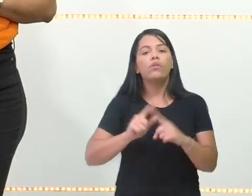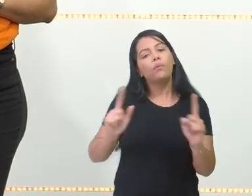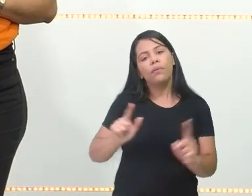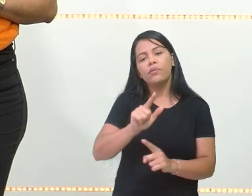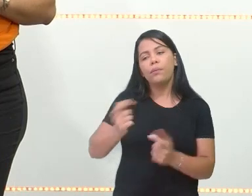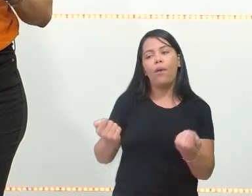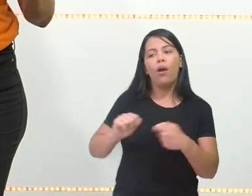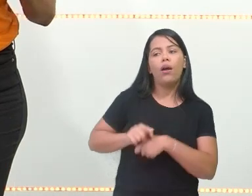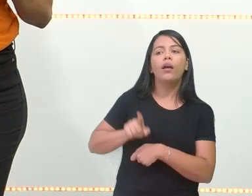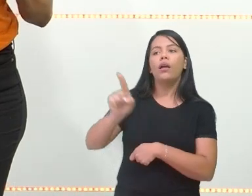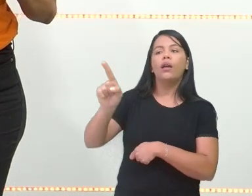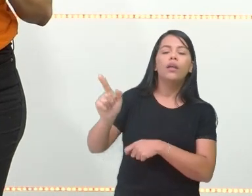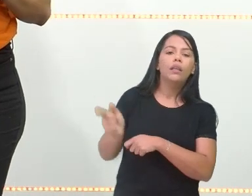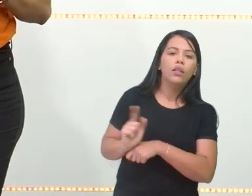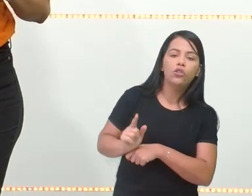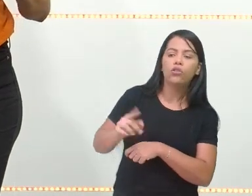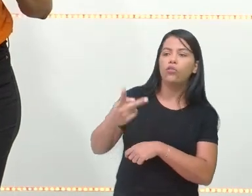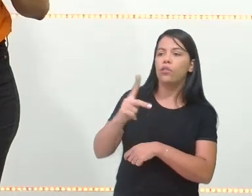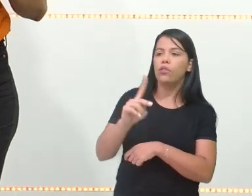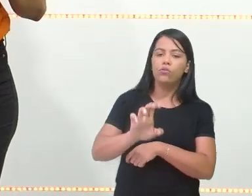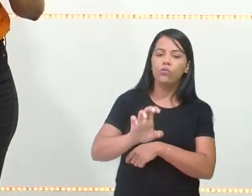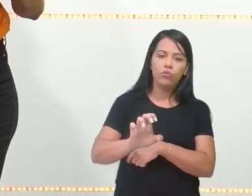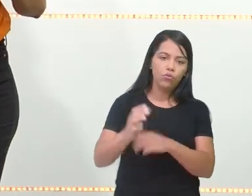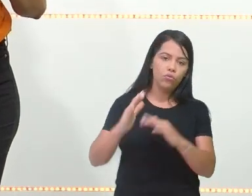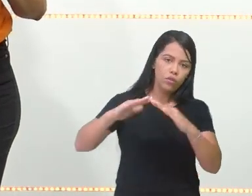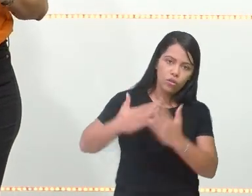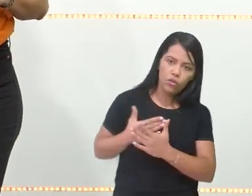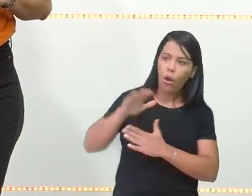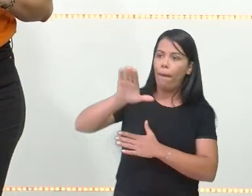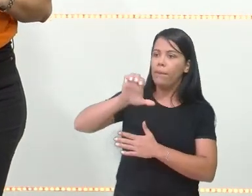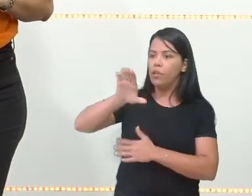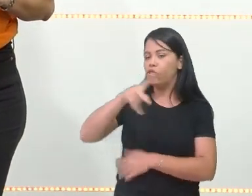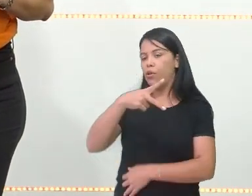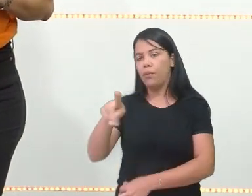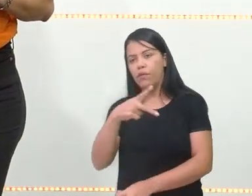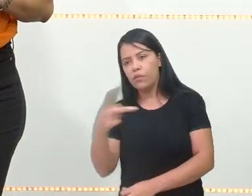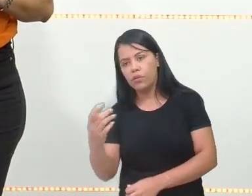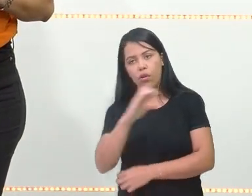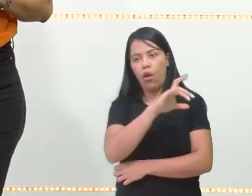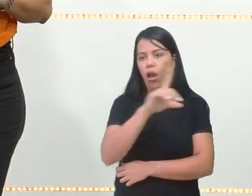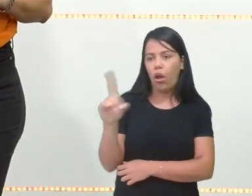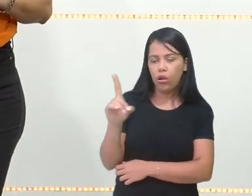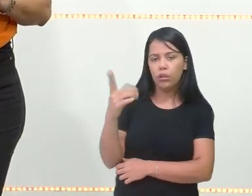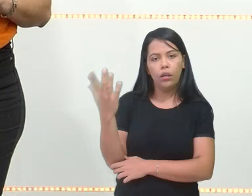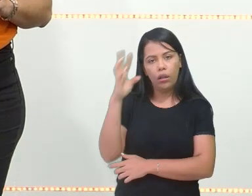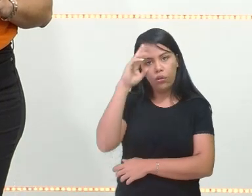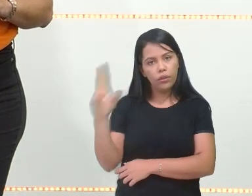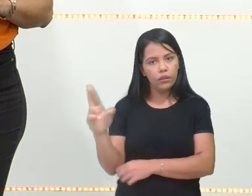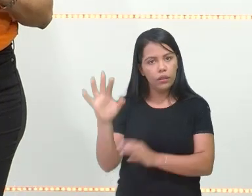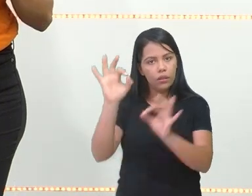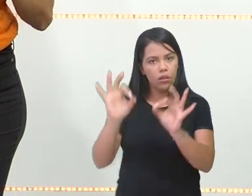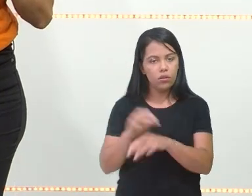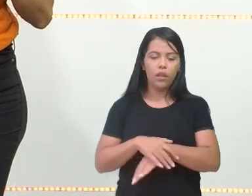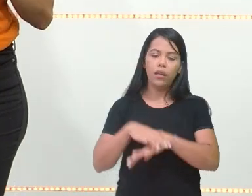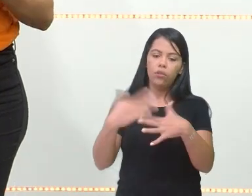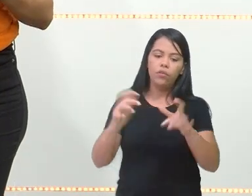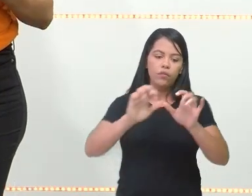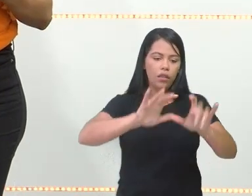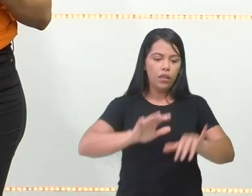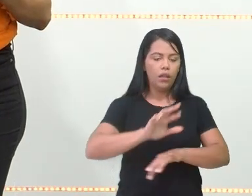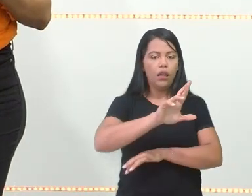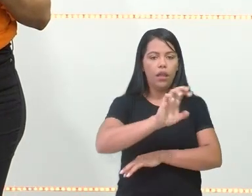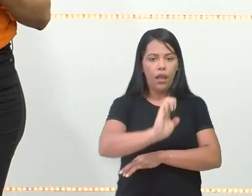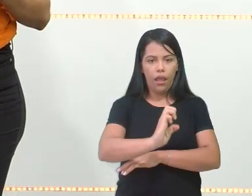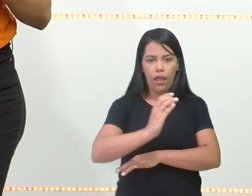com a gestão da escola, tá certo? Direção, coordenação. E aí você digita REC, que é a inicial do